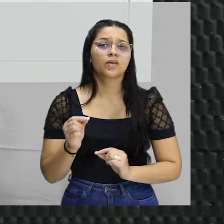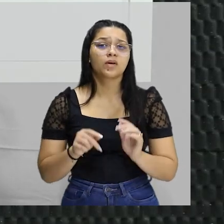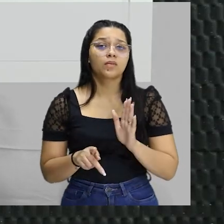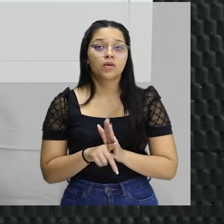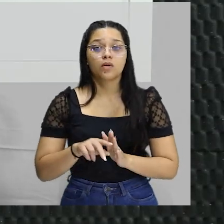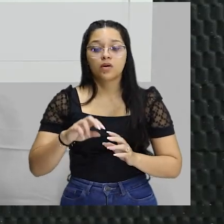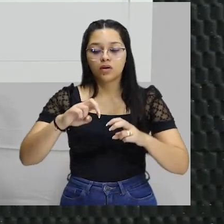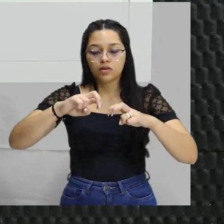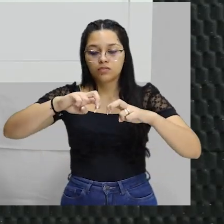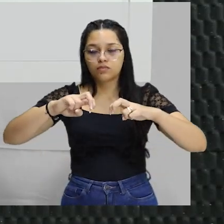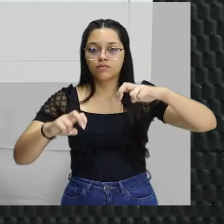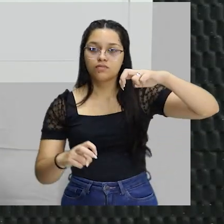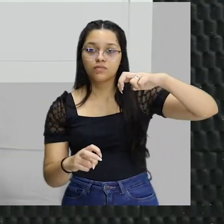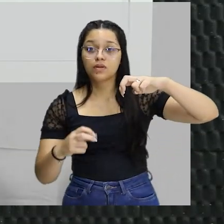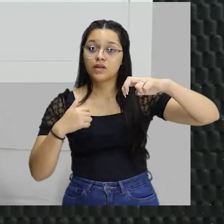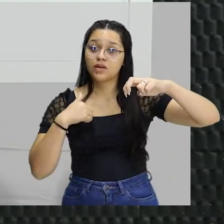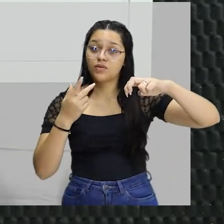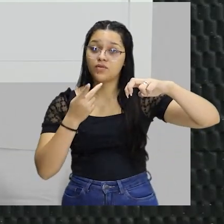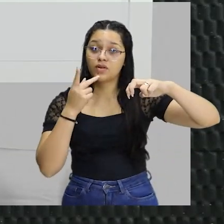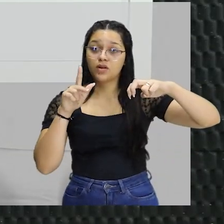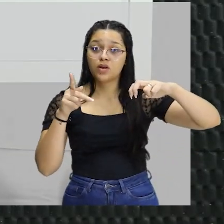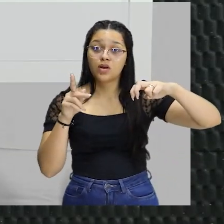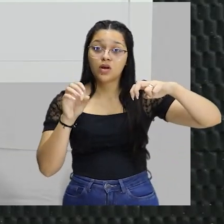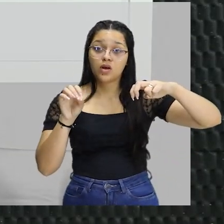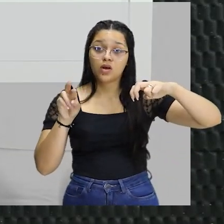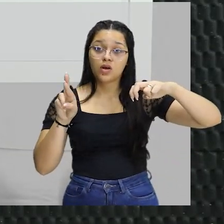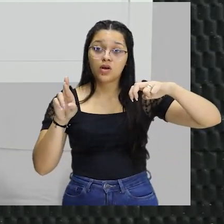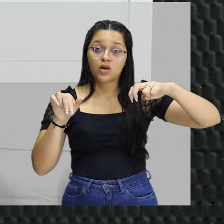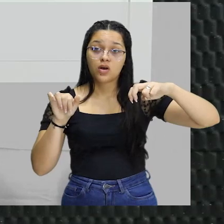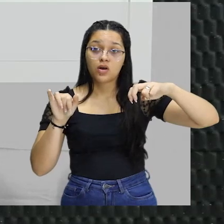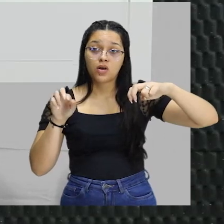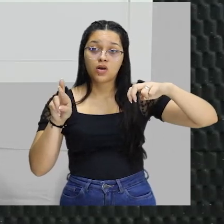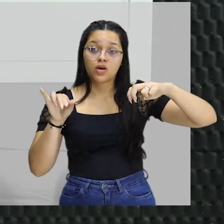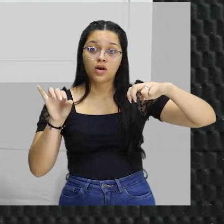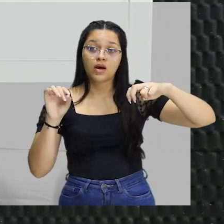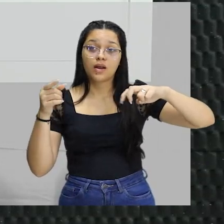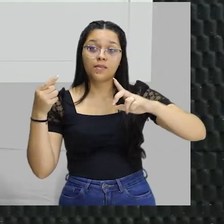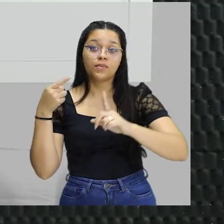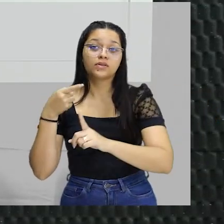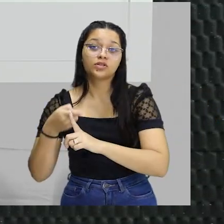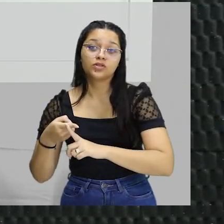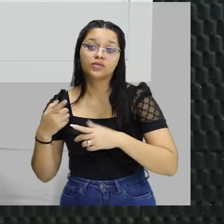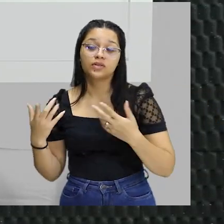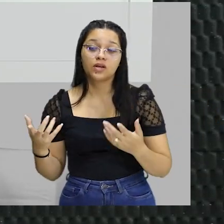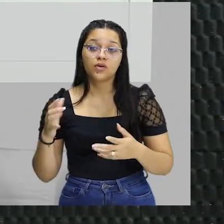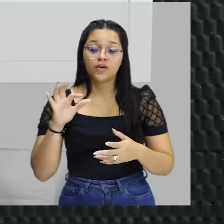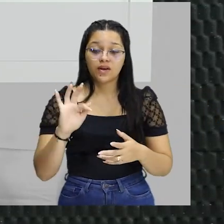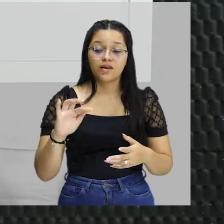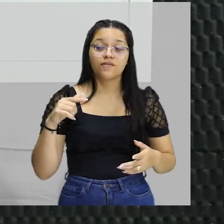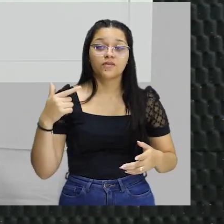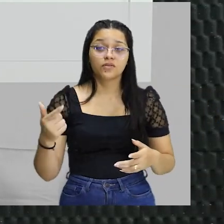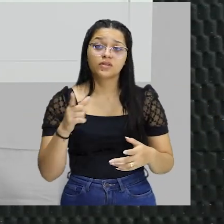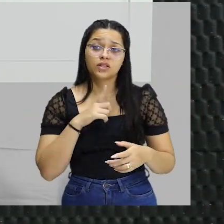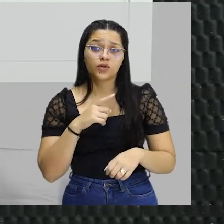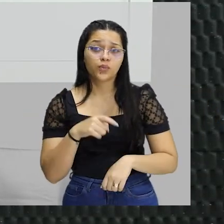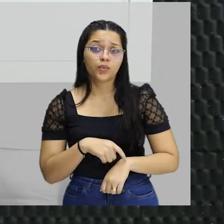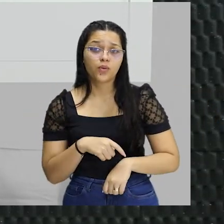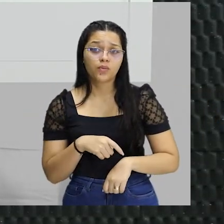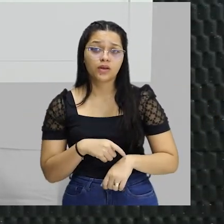sentido horário. Eu estou dizendo que o sentido horário é positivo. Então F2 ele tem um